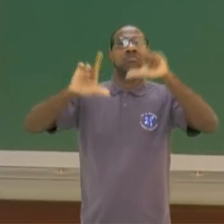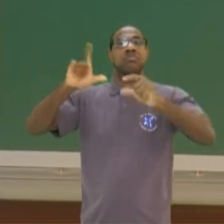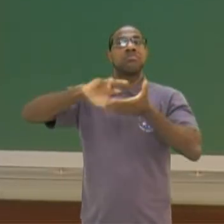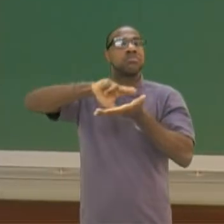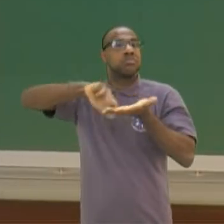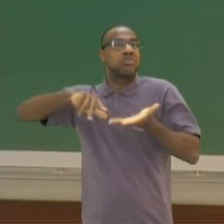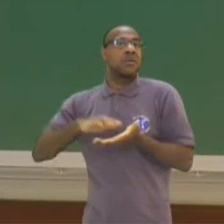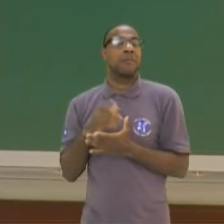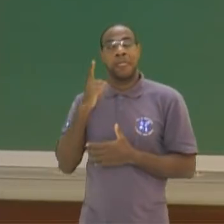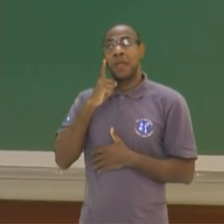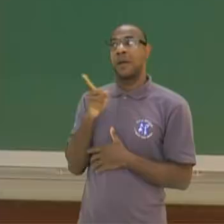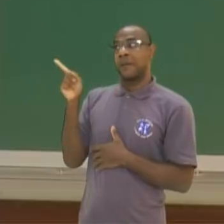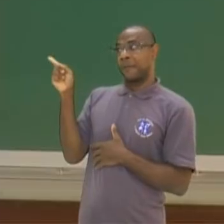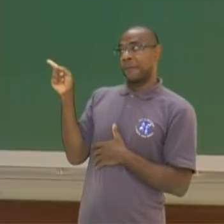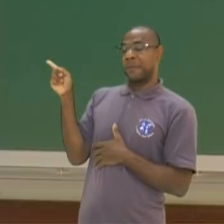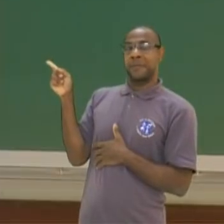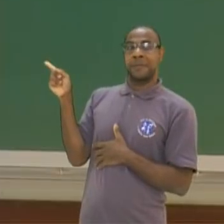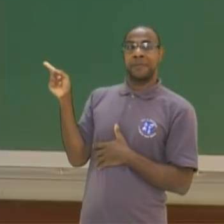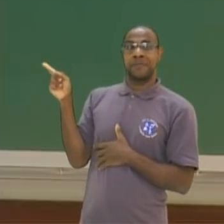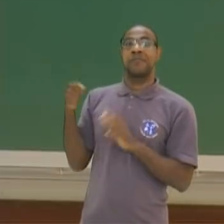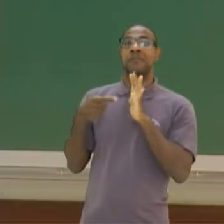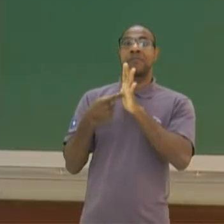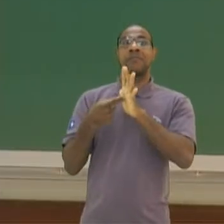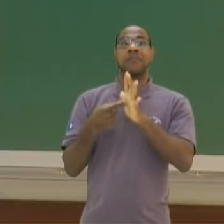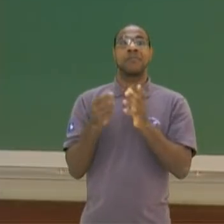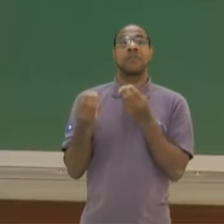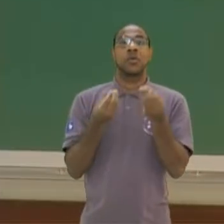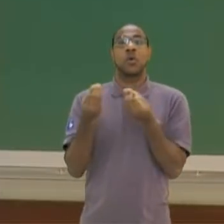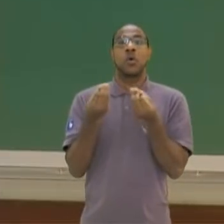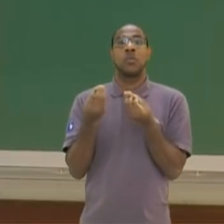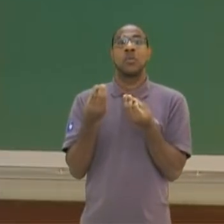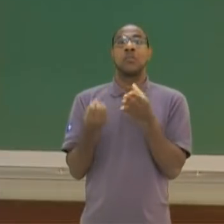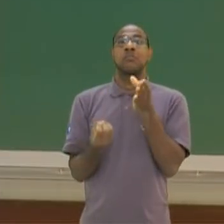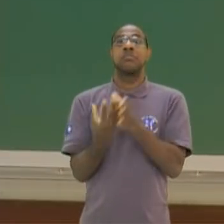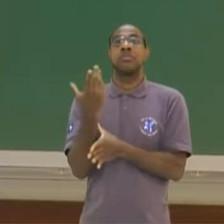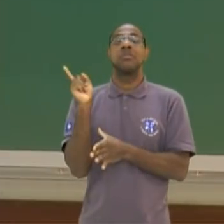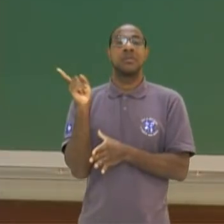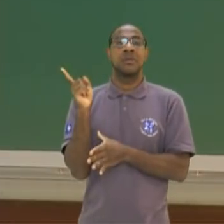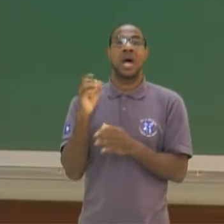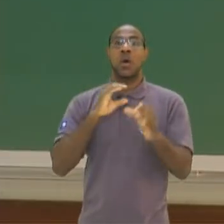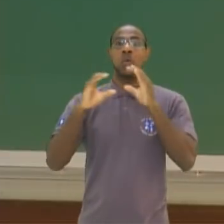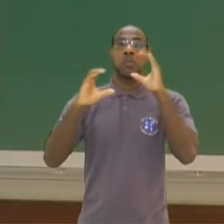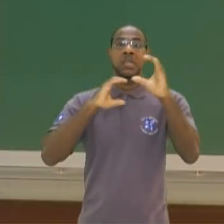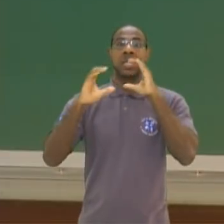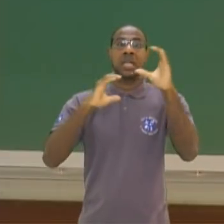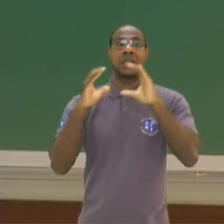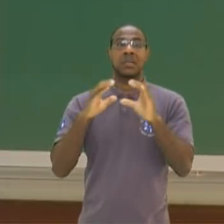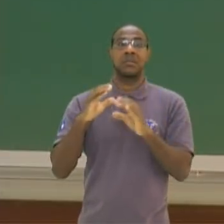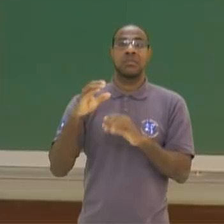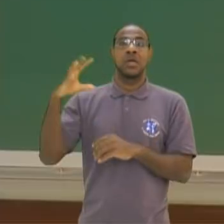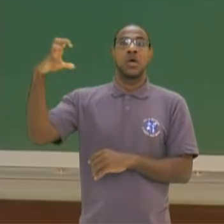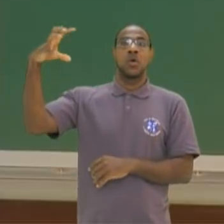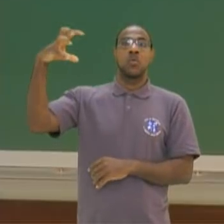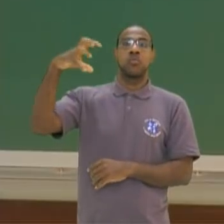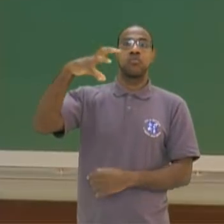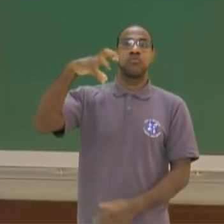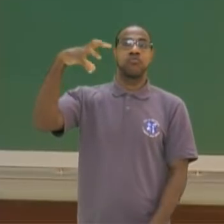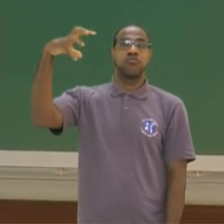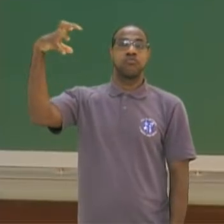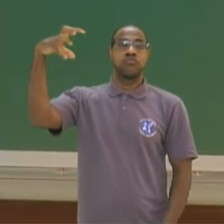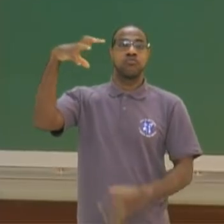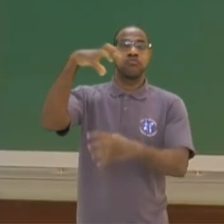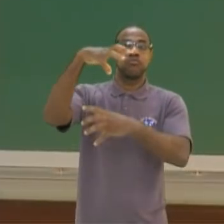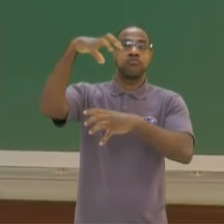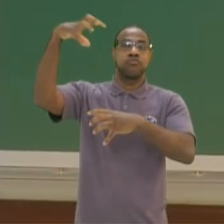nessa imagem que eu trago para vocês, é uma representação de como que funciona a comunicação por meio de ondas